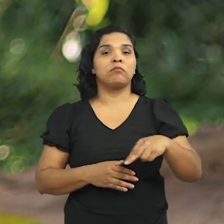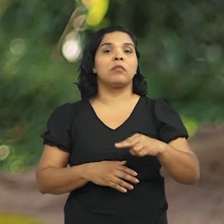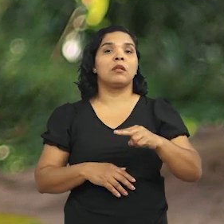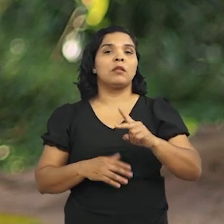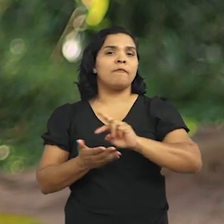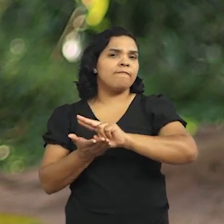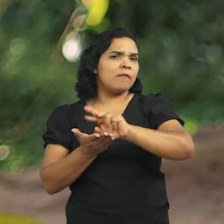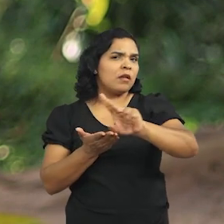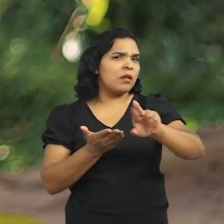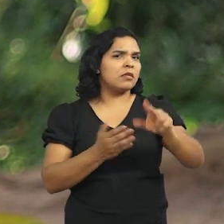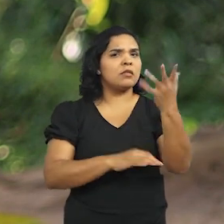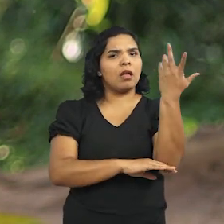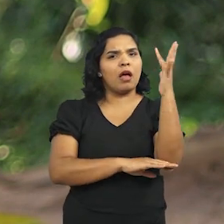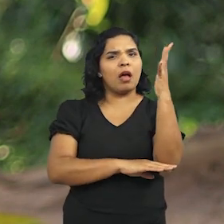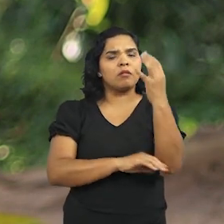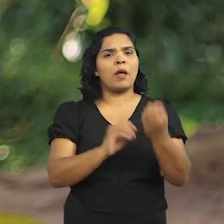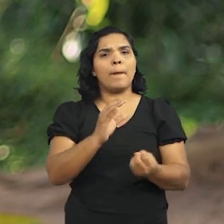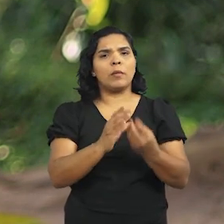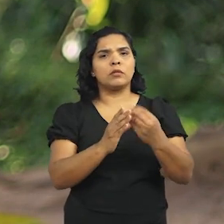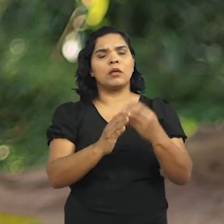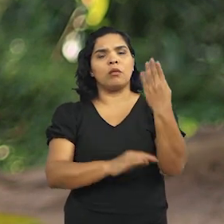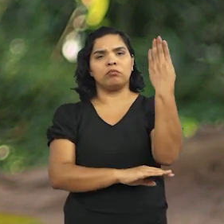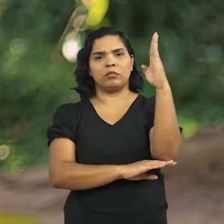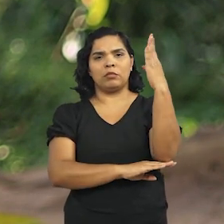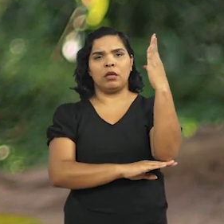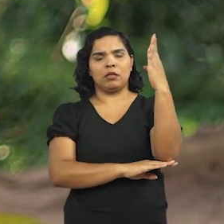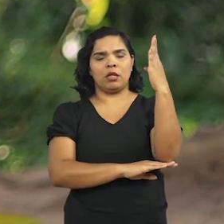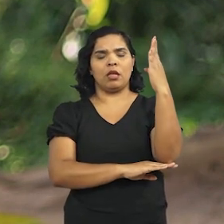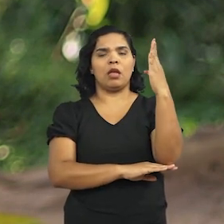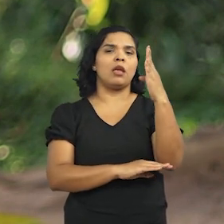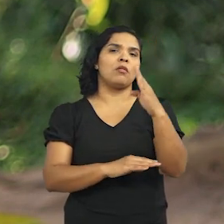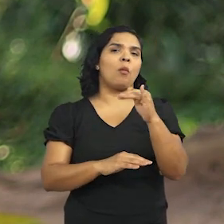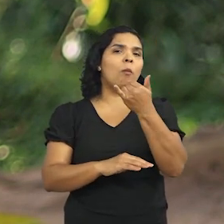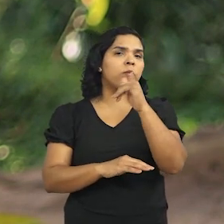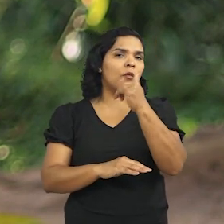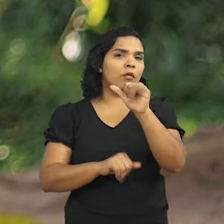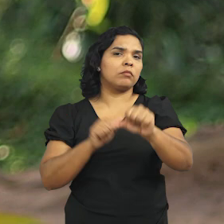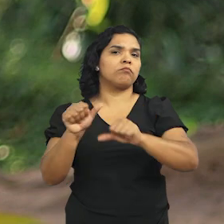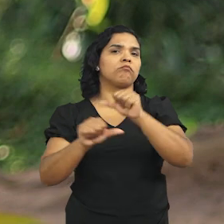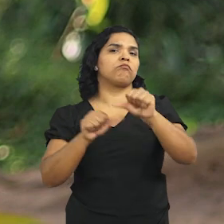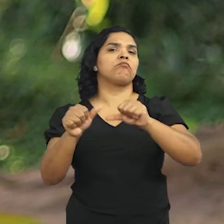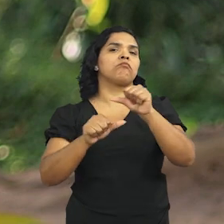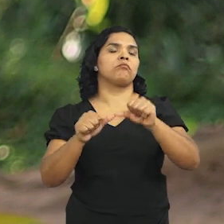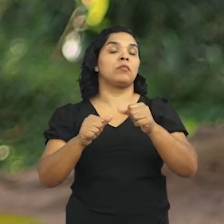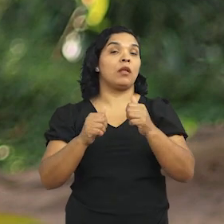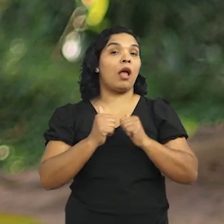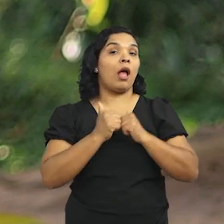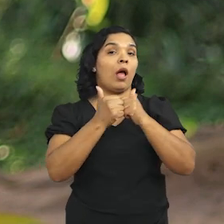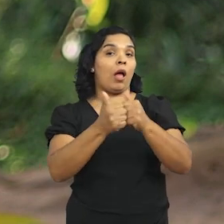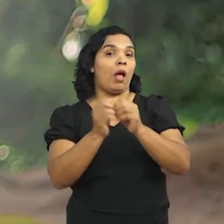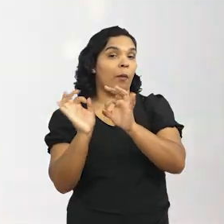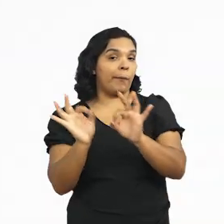o uso de diferentes árvores da Caatinga para a produção de madeira como fonte de energia renovável. Acompanhe.